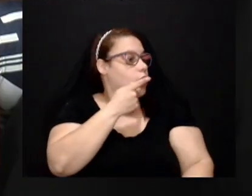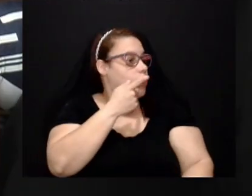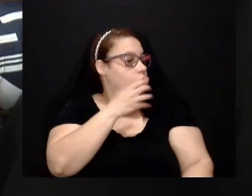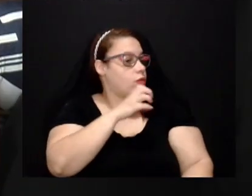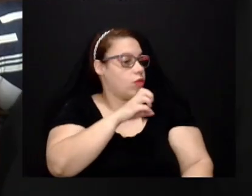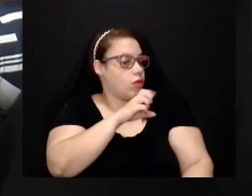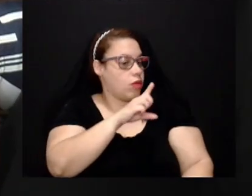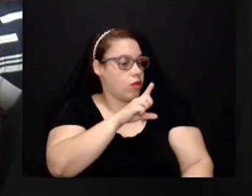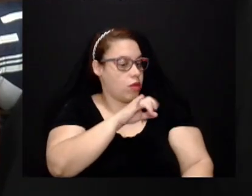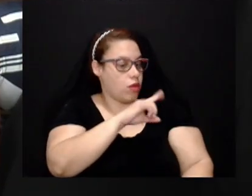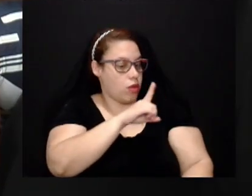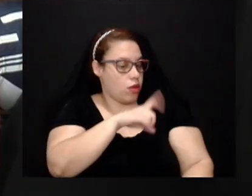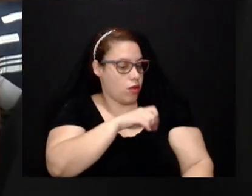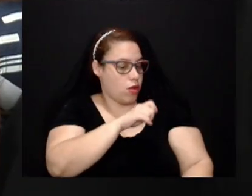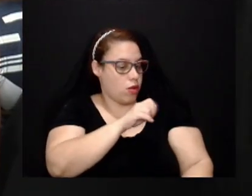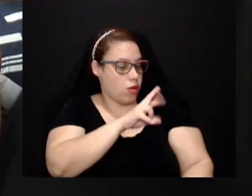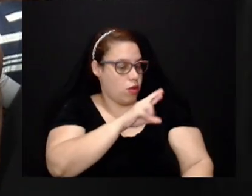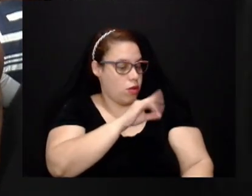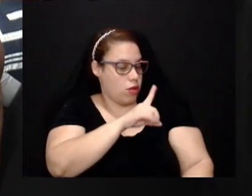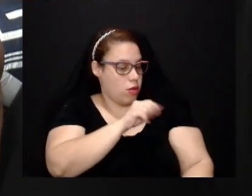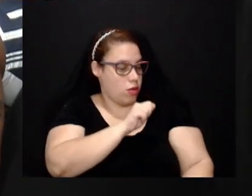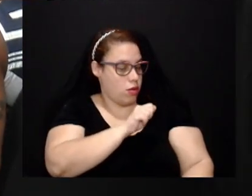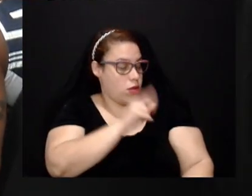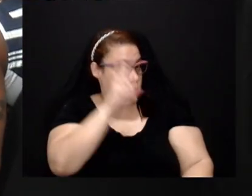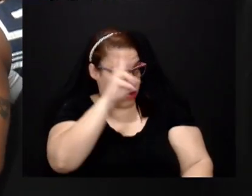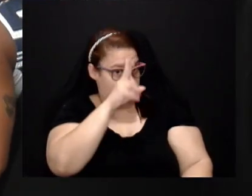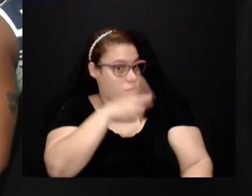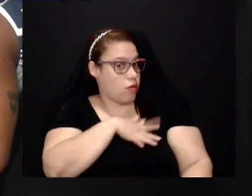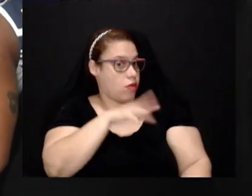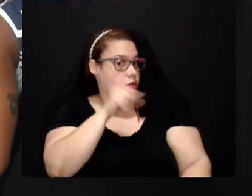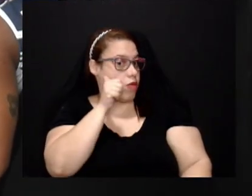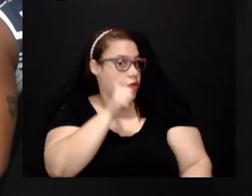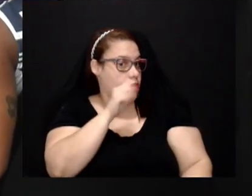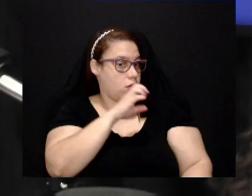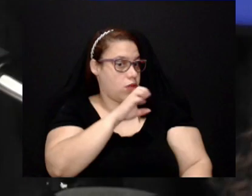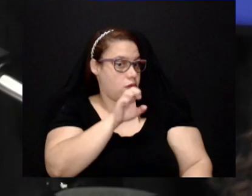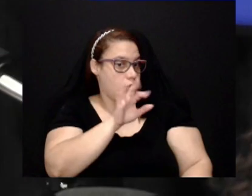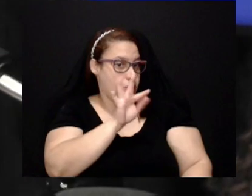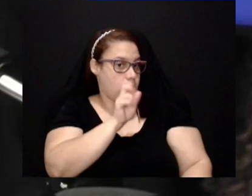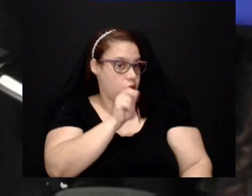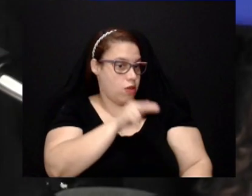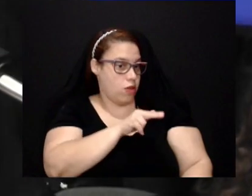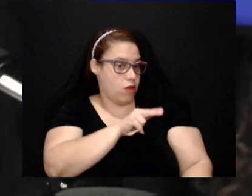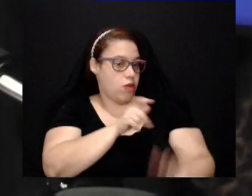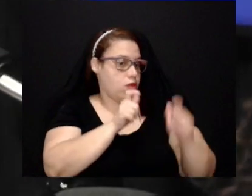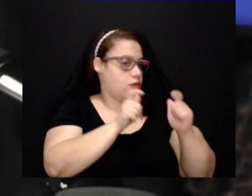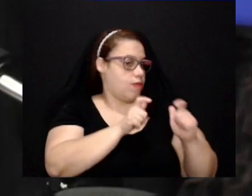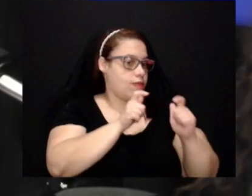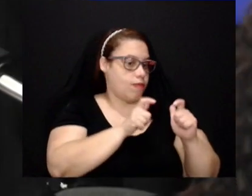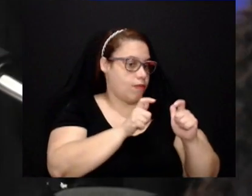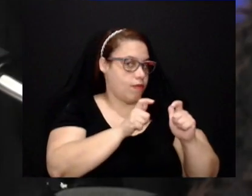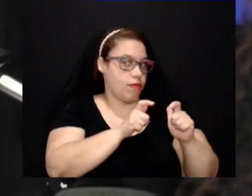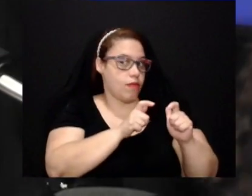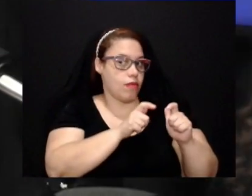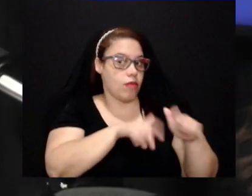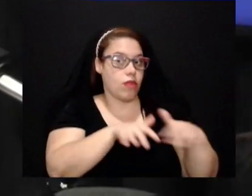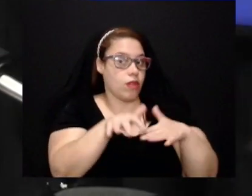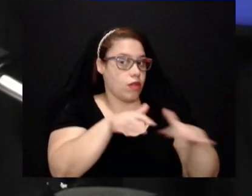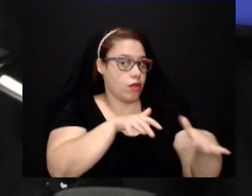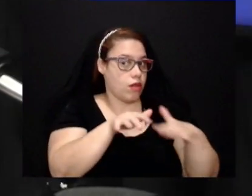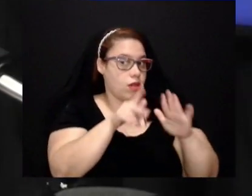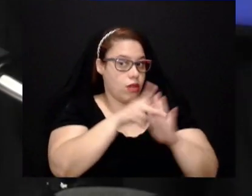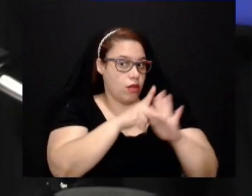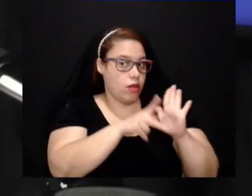que você traz, né? Eu me lembro bem porque a minha irmã também fez Cefam, né? Foi um cenário, foi um movimento, né, um projeto que deu oportunidade